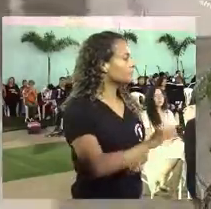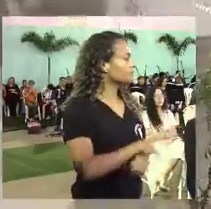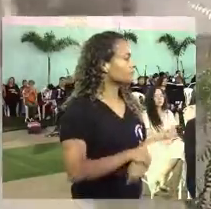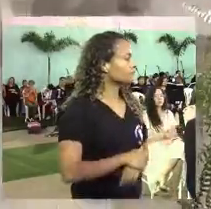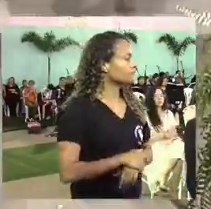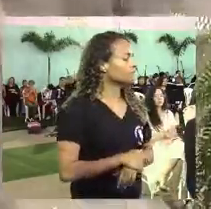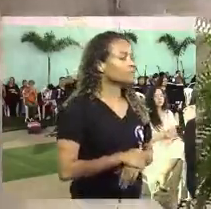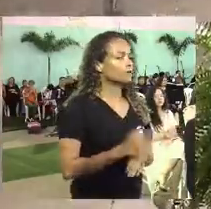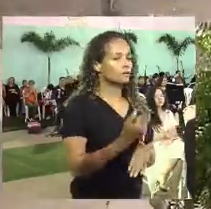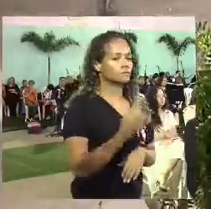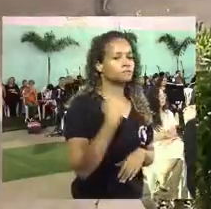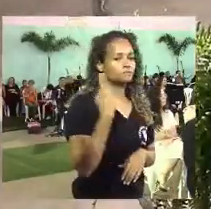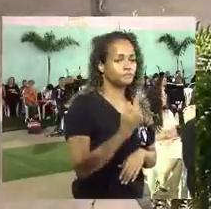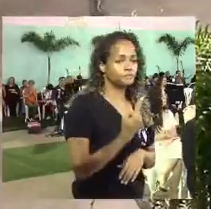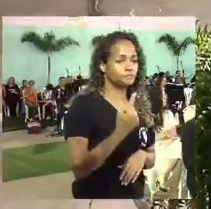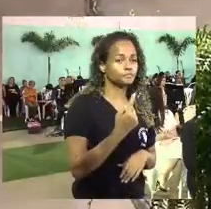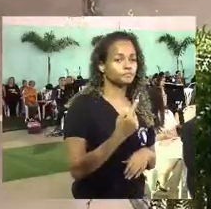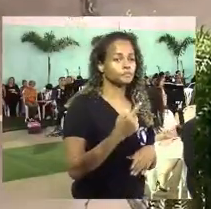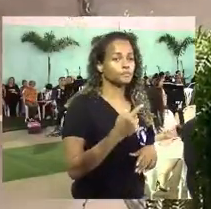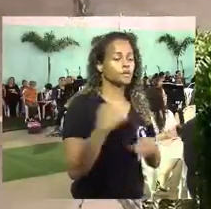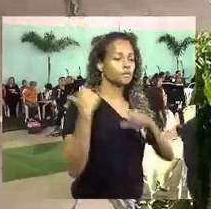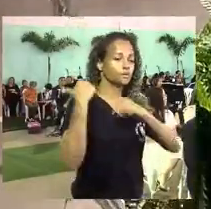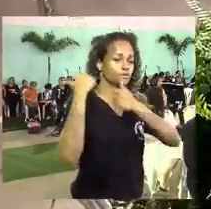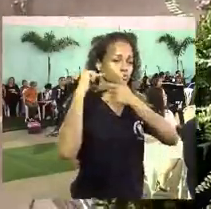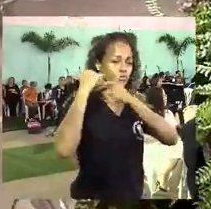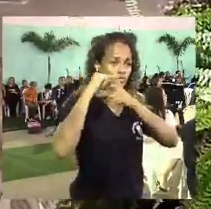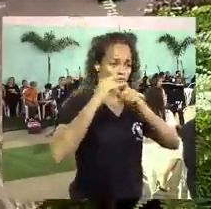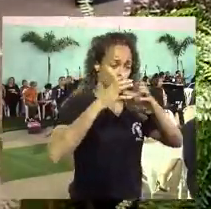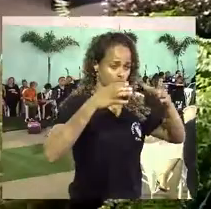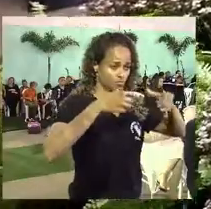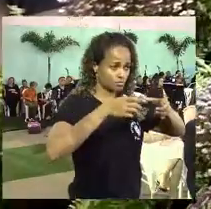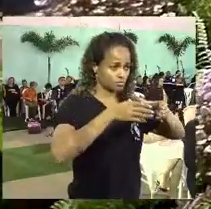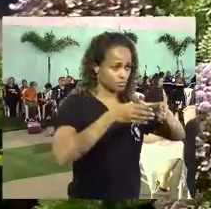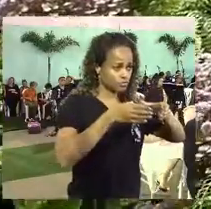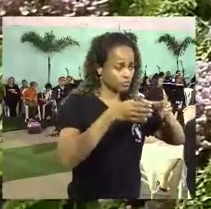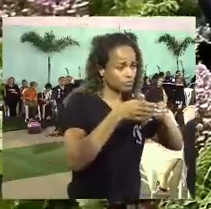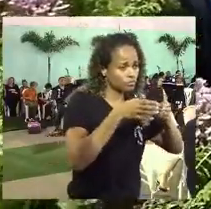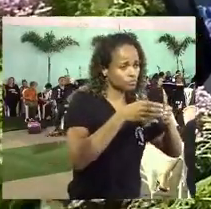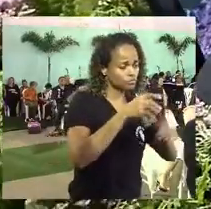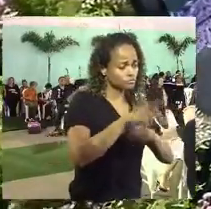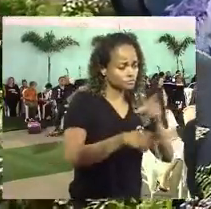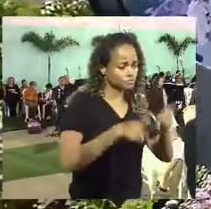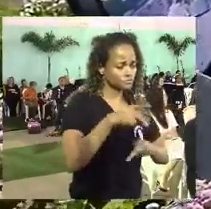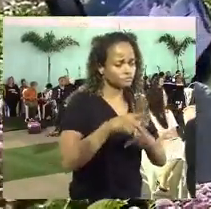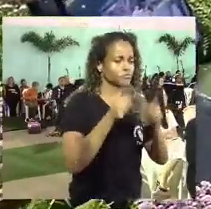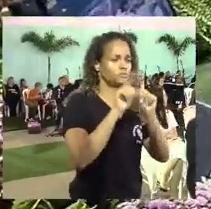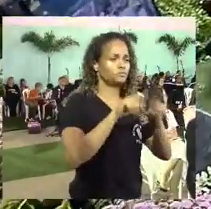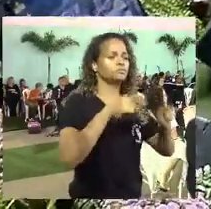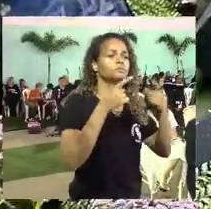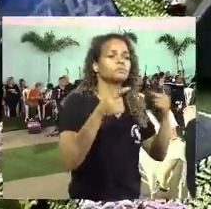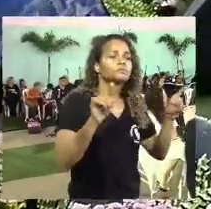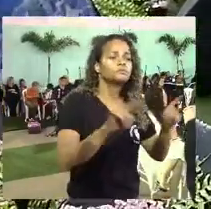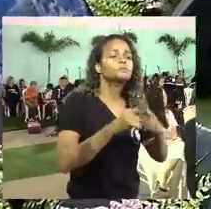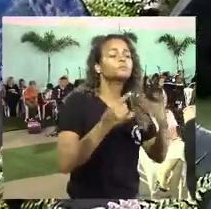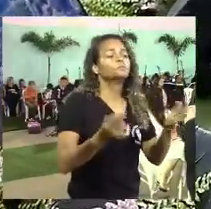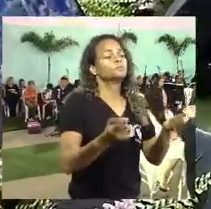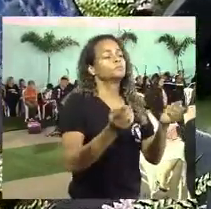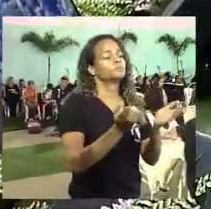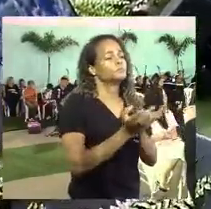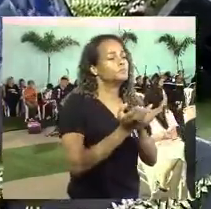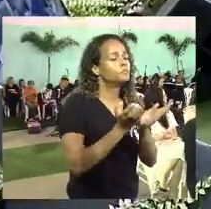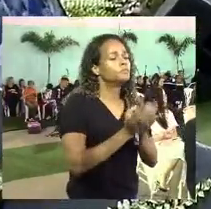vamos levantar uma geração aqui hoje que músicos obreiros adoradores